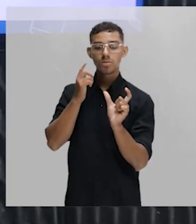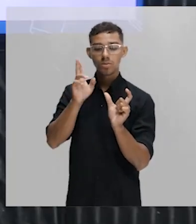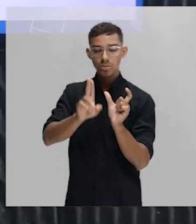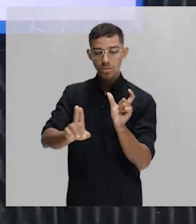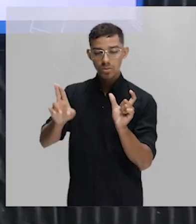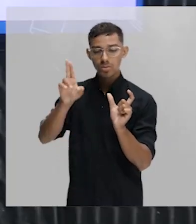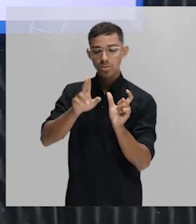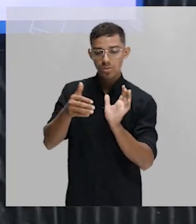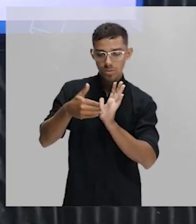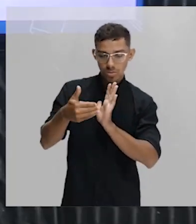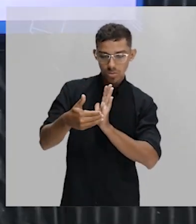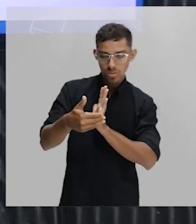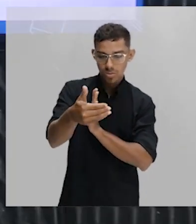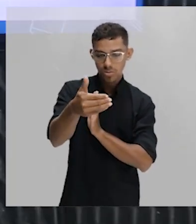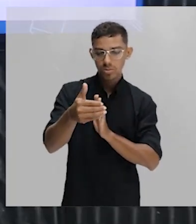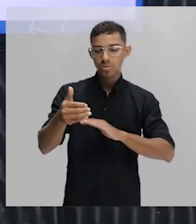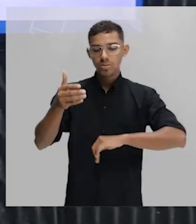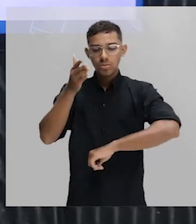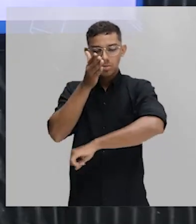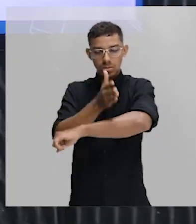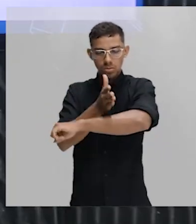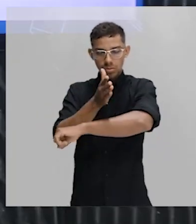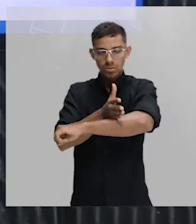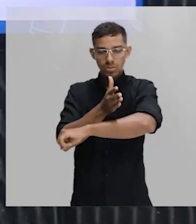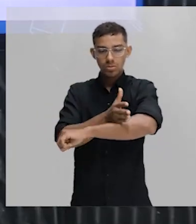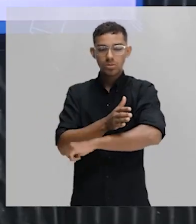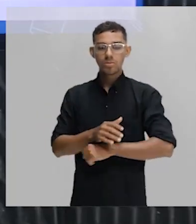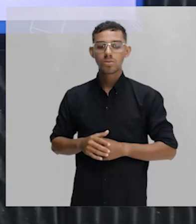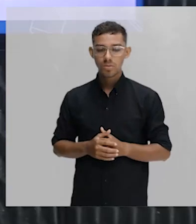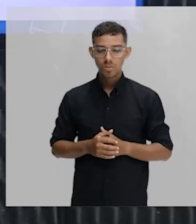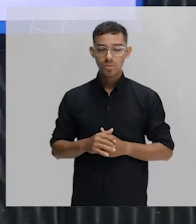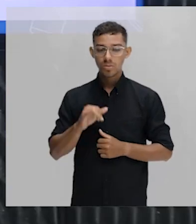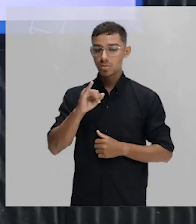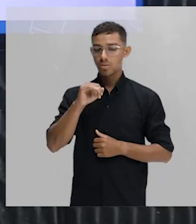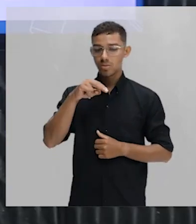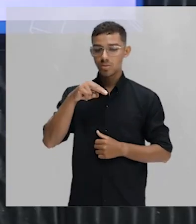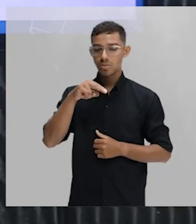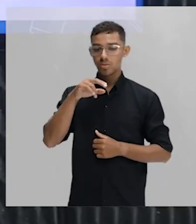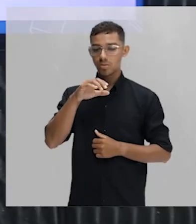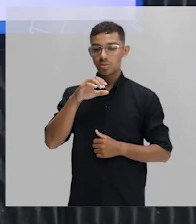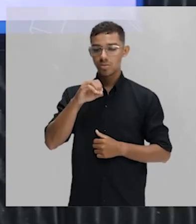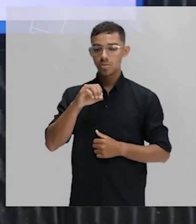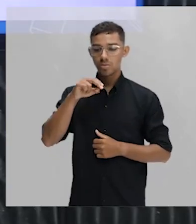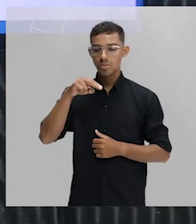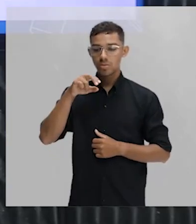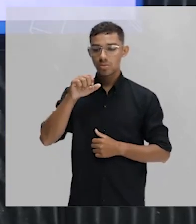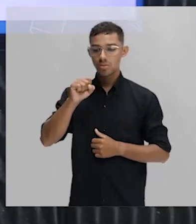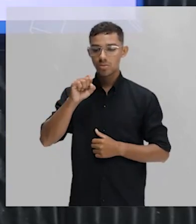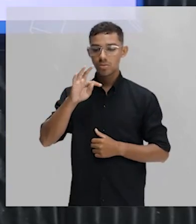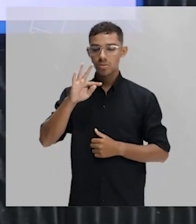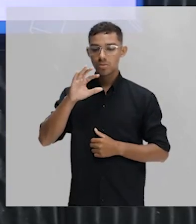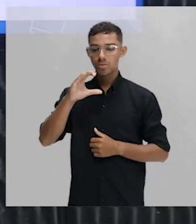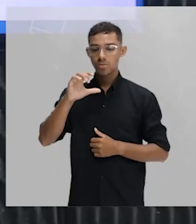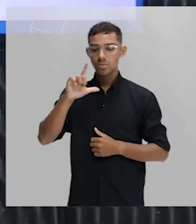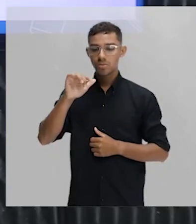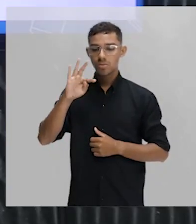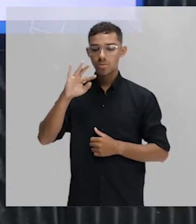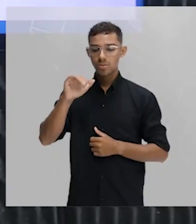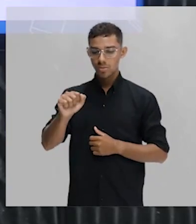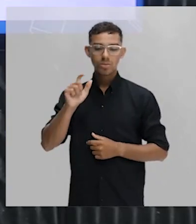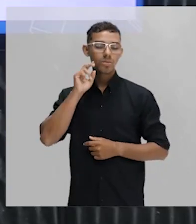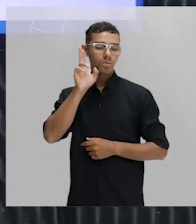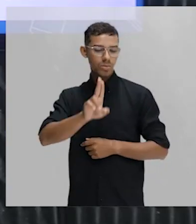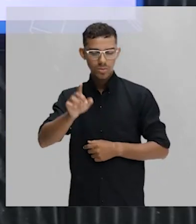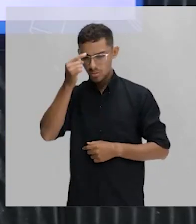utilizar durante a Idade Média toda. O que é iconoclastia? Foi proibido o uso de imagens, a produção de